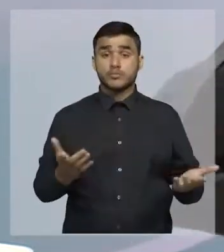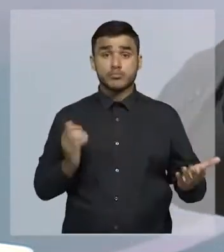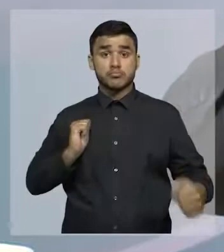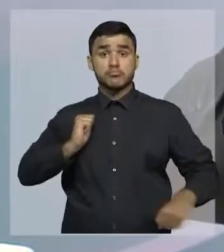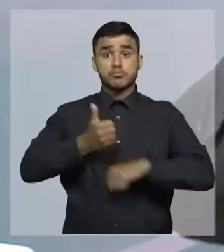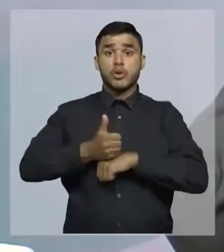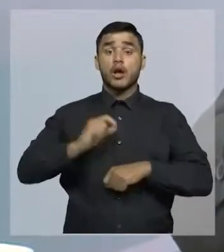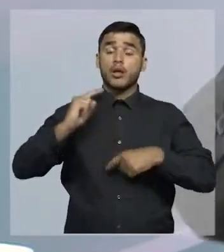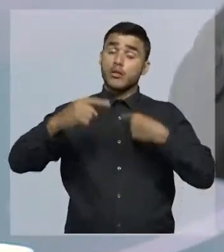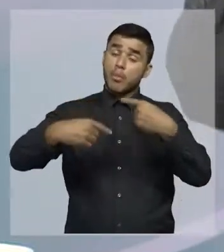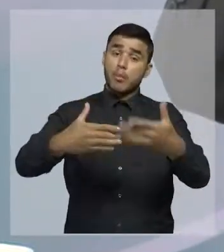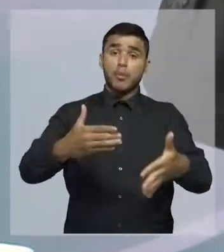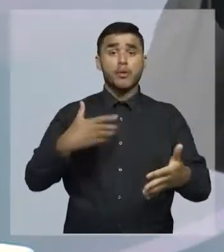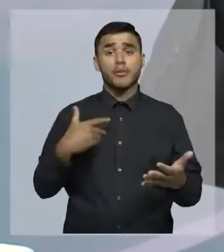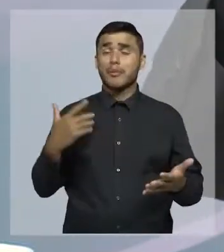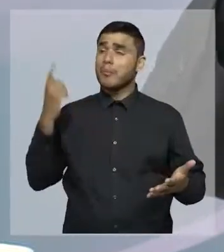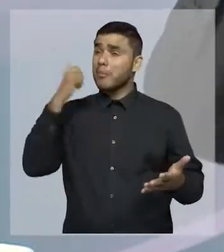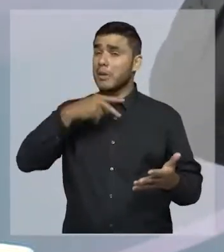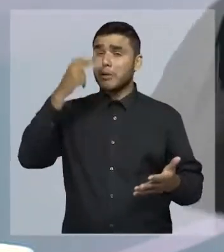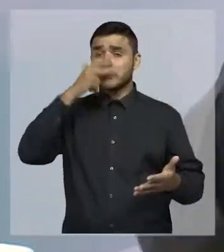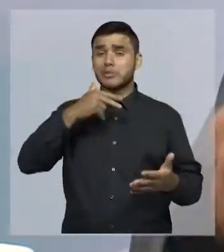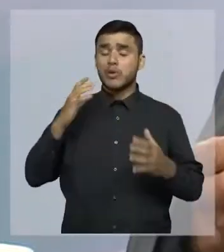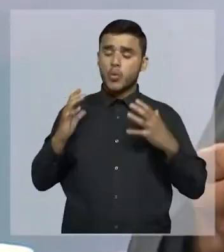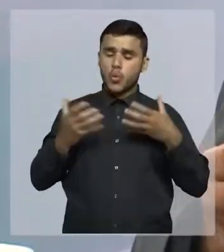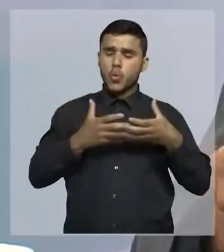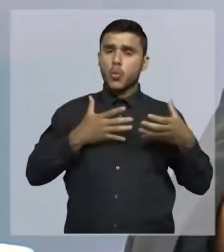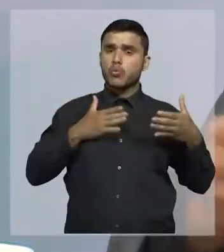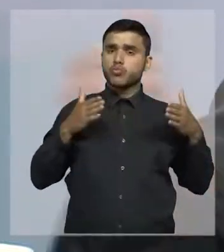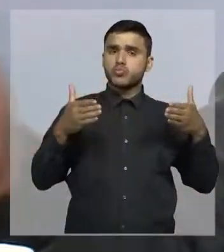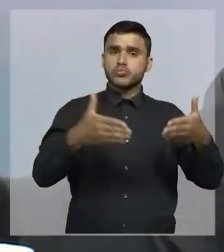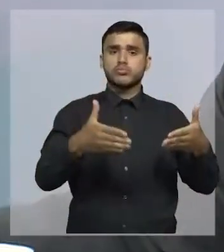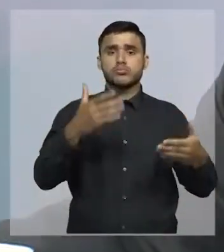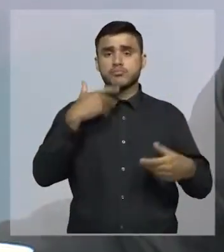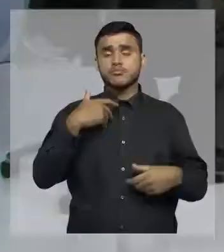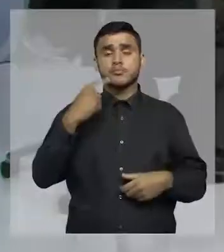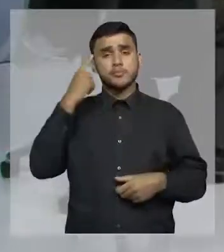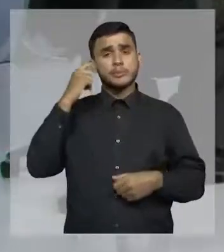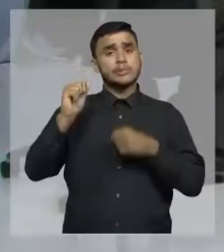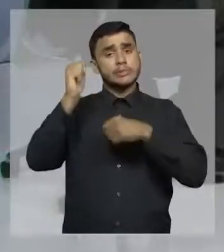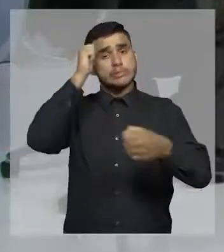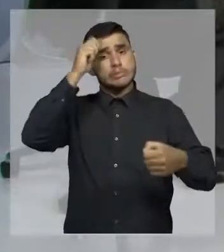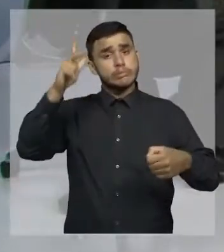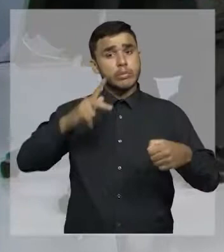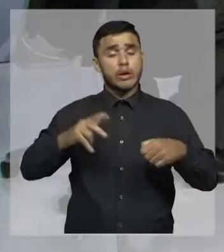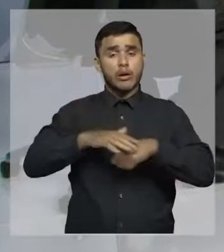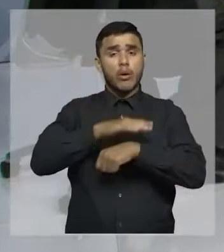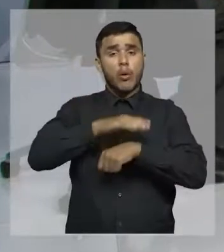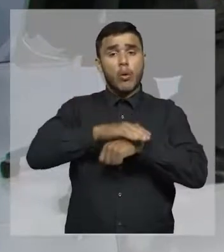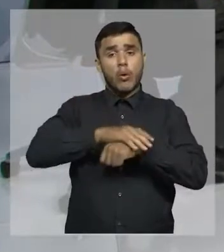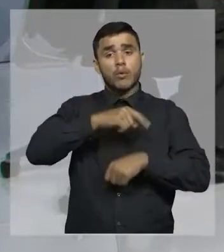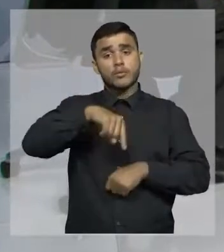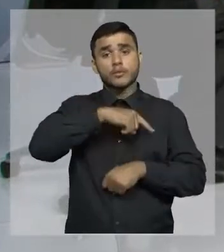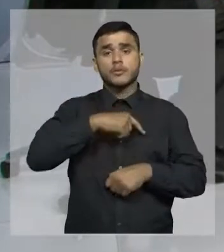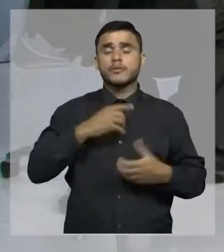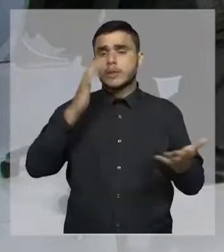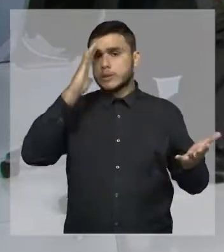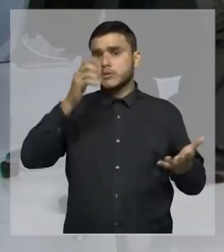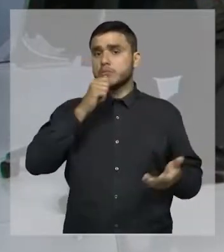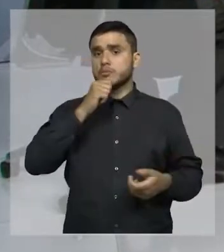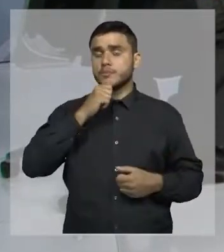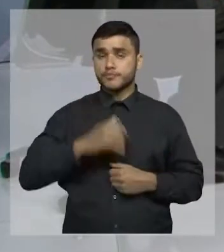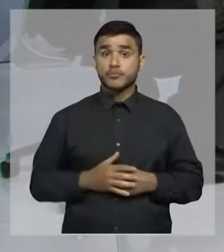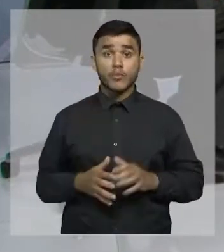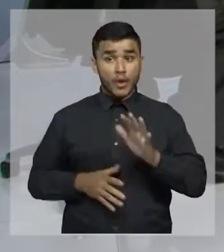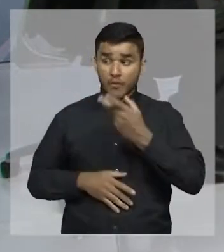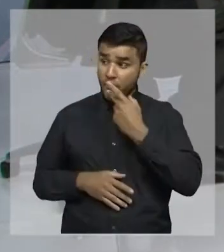modelinho ele vem se reproduzindo, que é um modelo de concentração que a gente tem, que ainda não rompeu. Quando o Roberto fala aqui de que só o povo resolve, esse